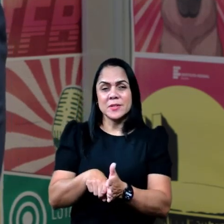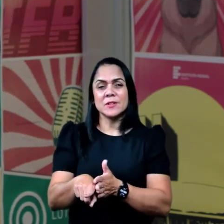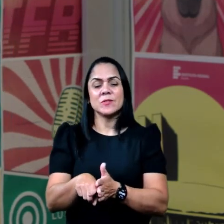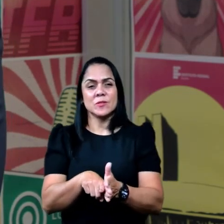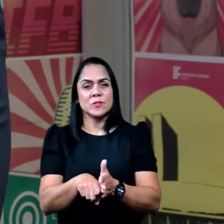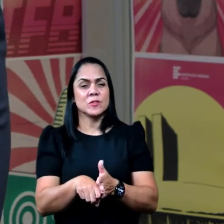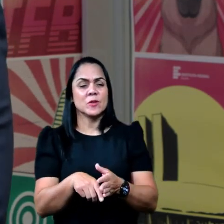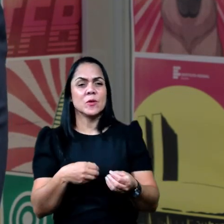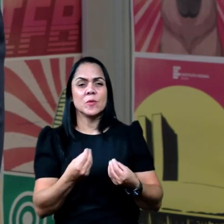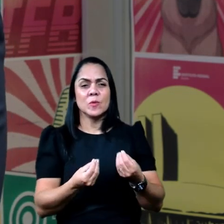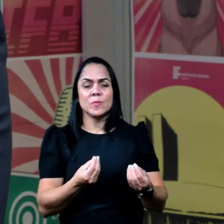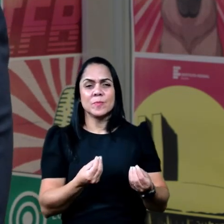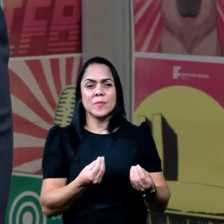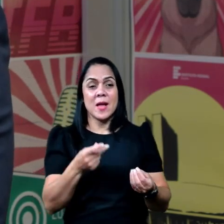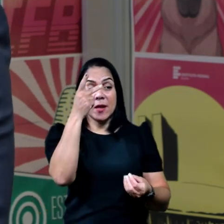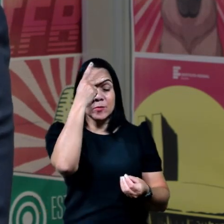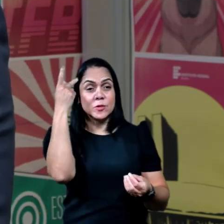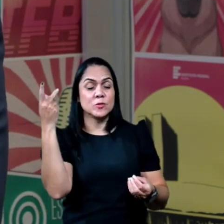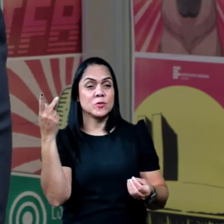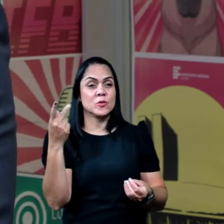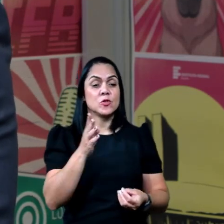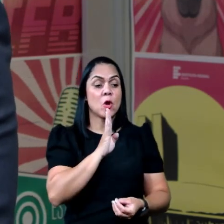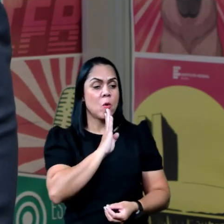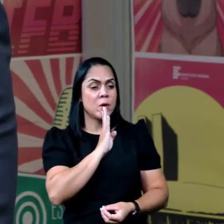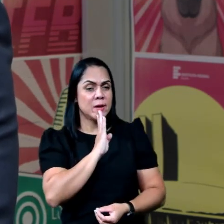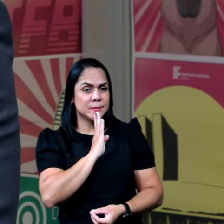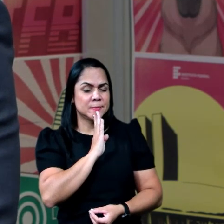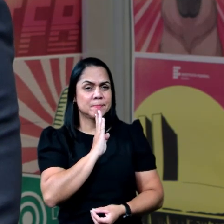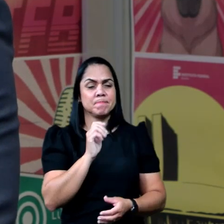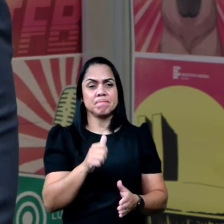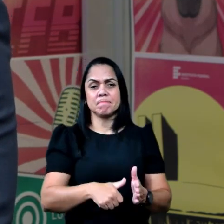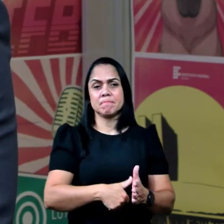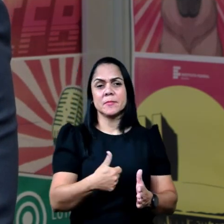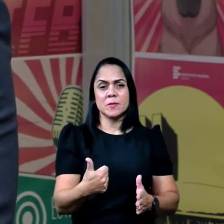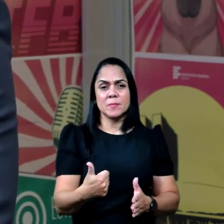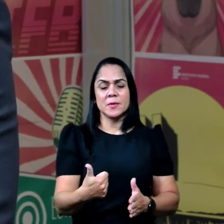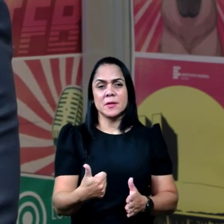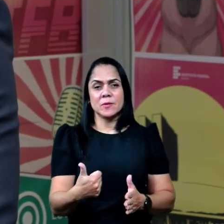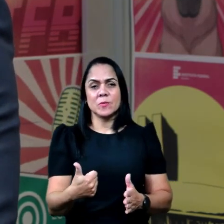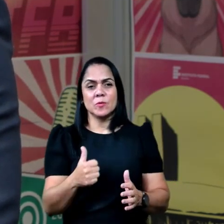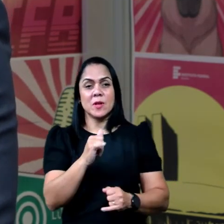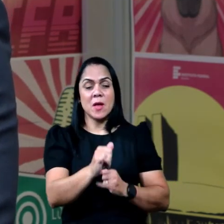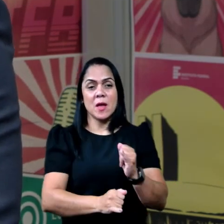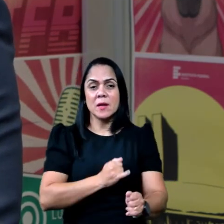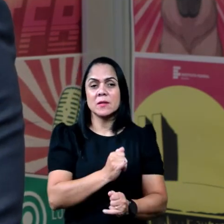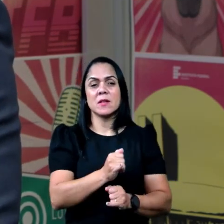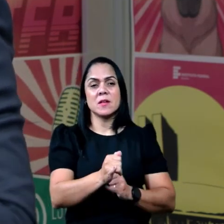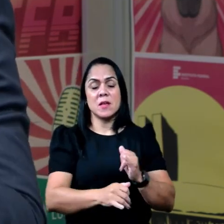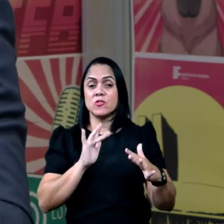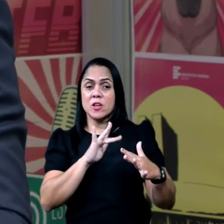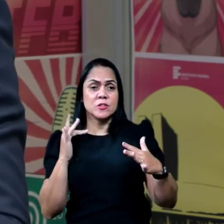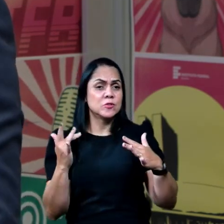os casais, as pessoas se conhecem? Primeiro, hoje, passou hoje a internet. Então, internet, redes sociais,